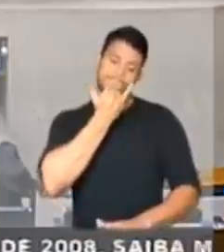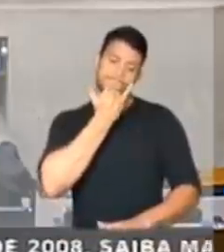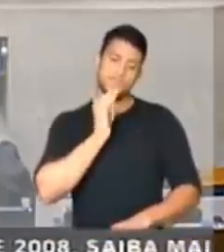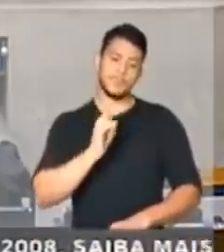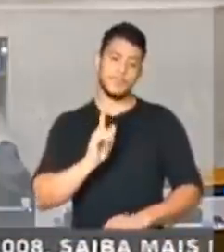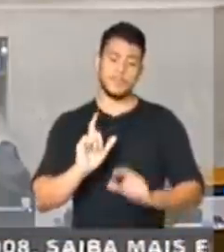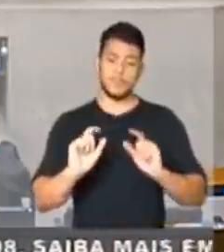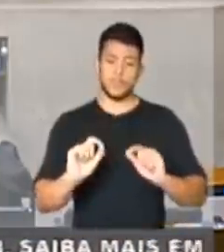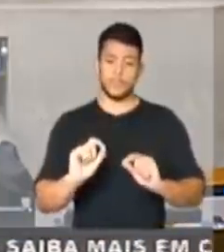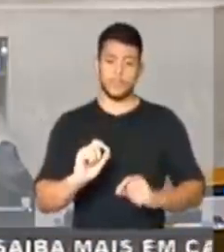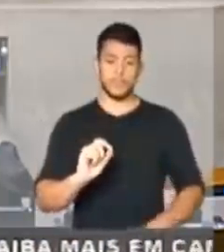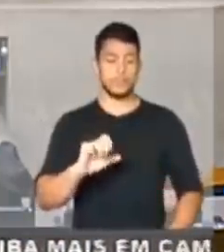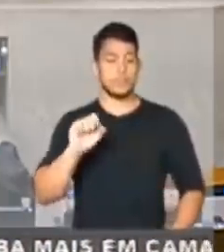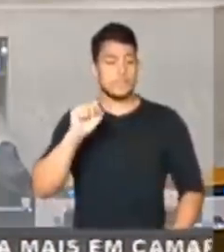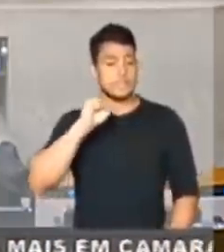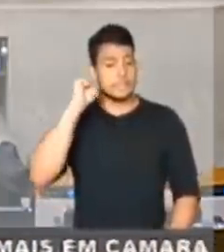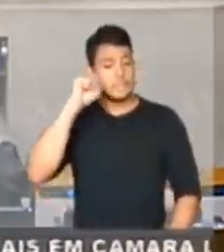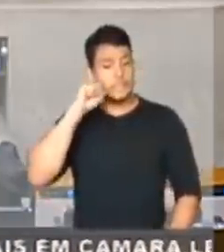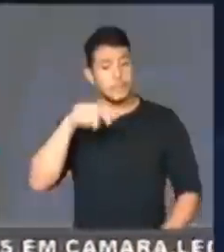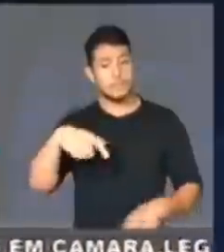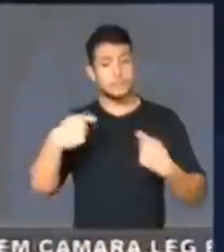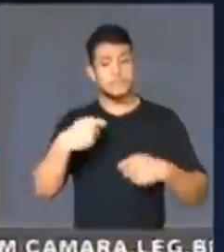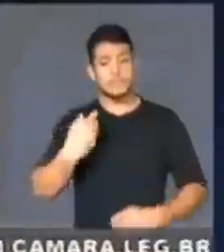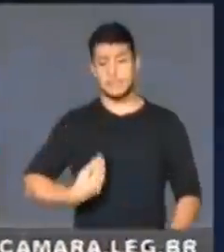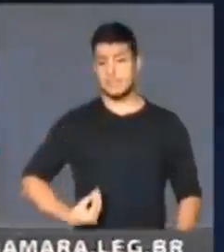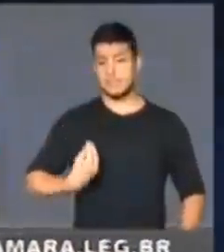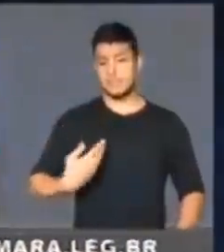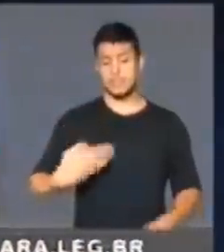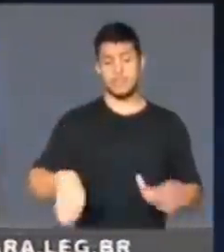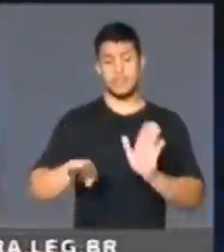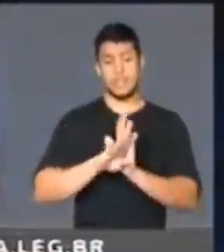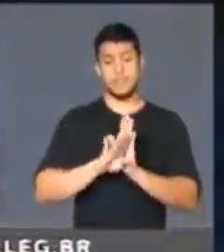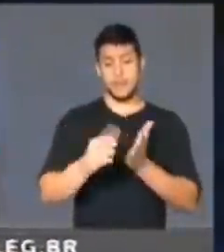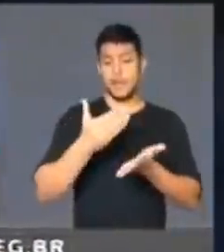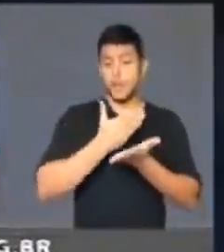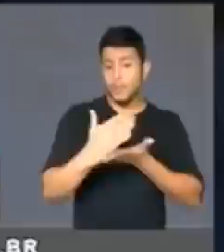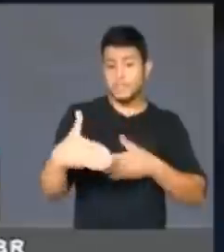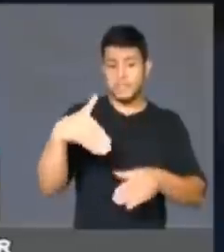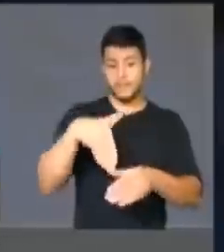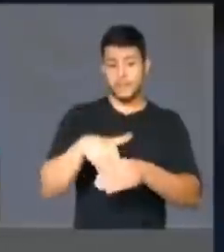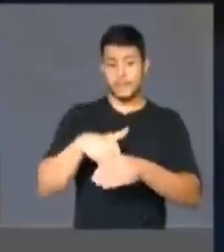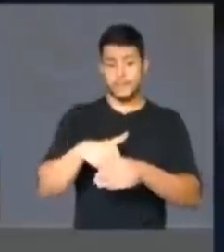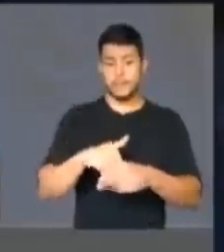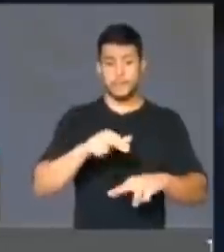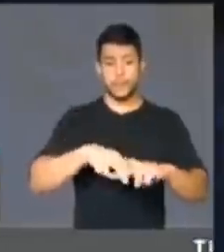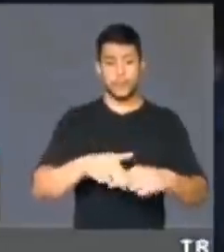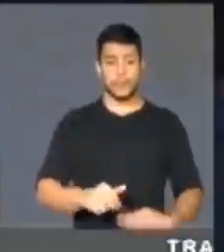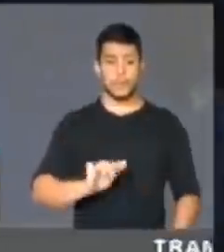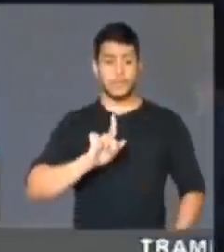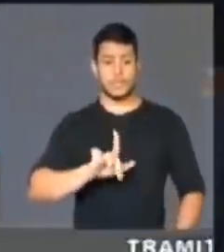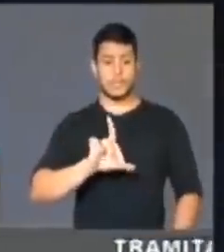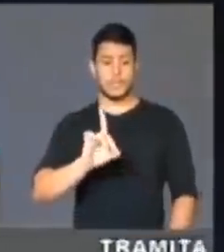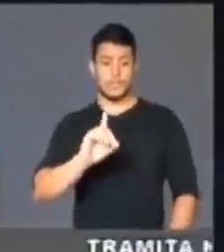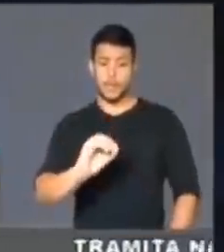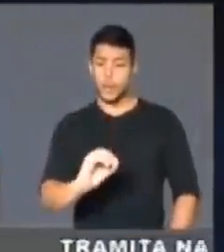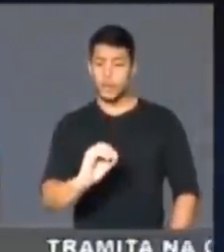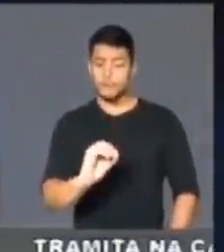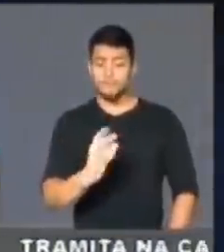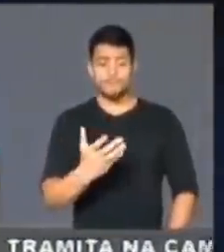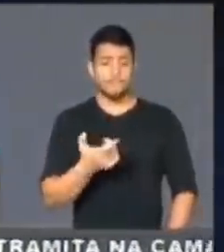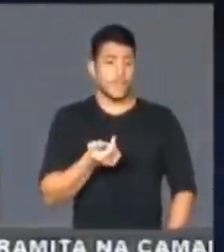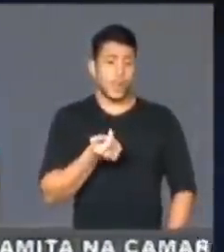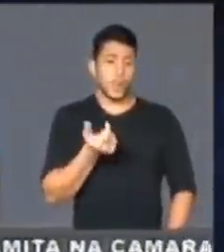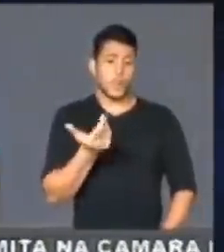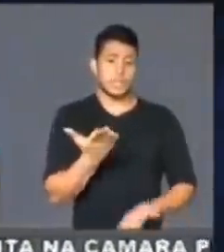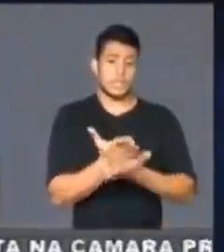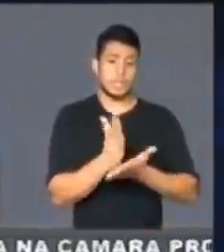que os senadores compareçam aqui, que a gente comece efetivamente a votar, porque a LDO já está virando lenda, já praticamente já está no momento de